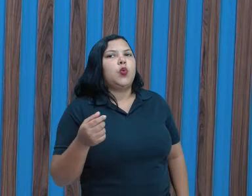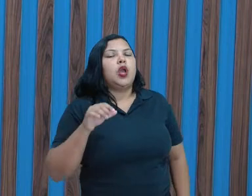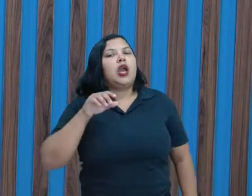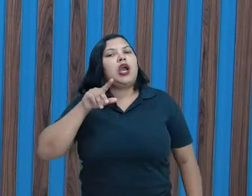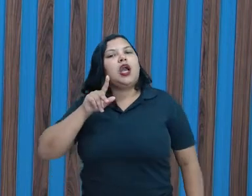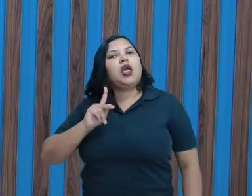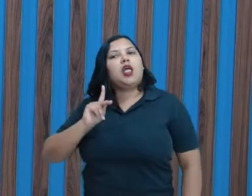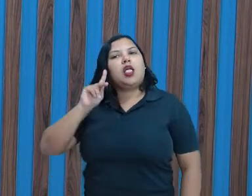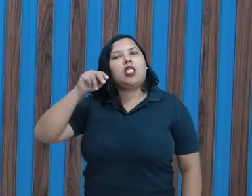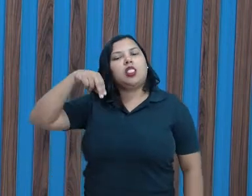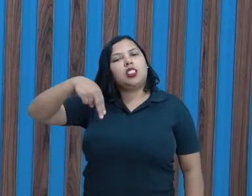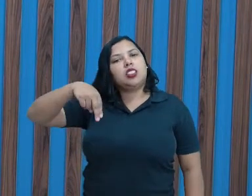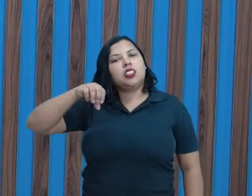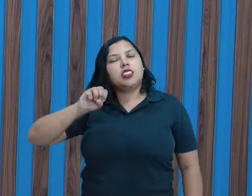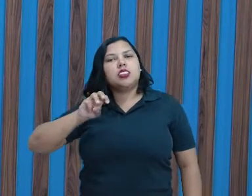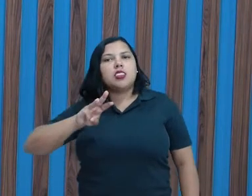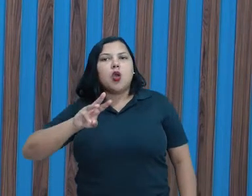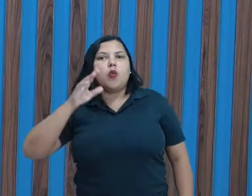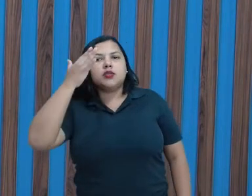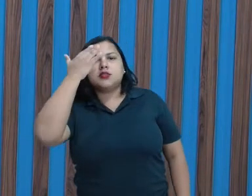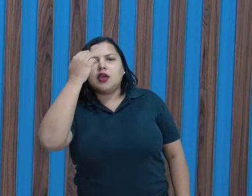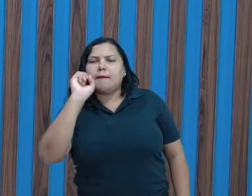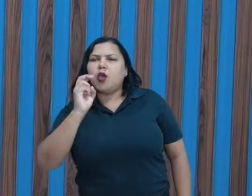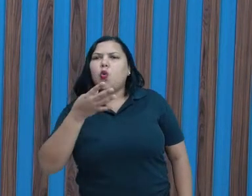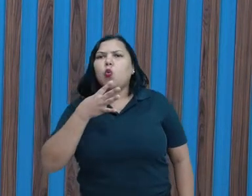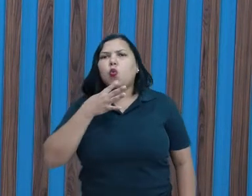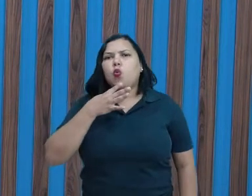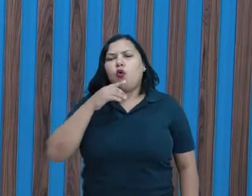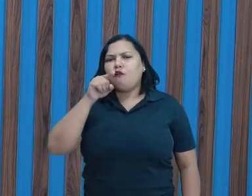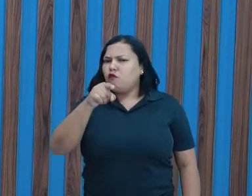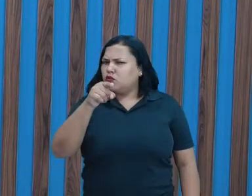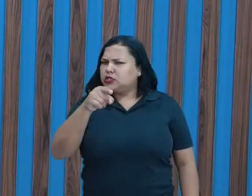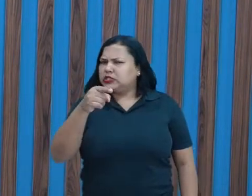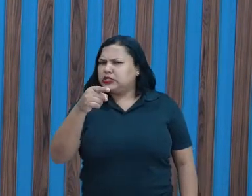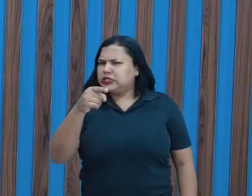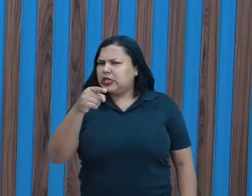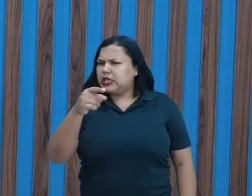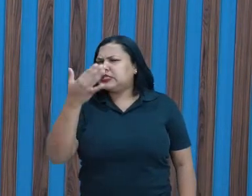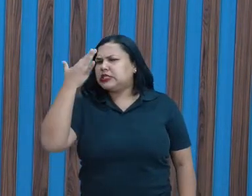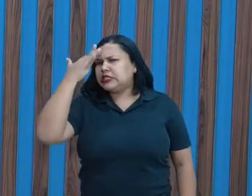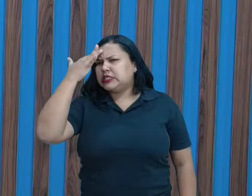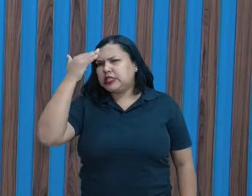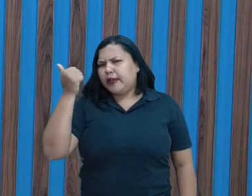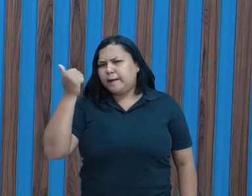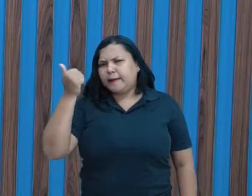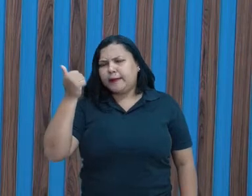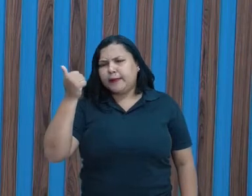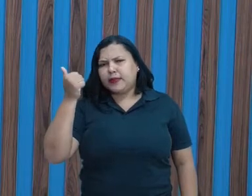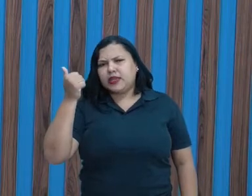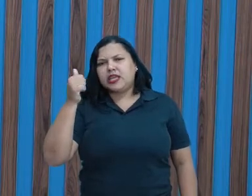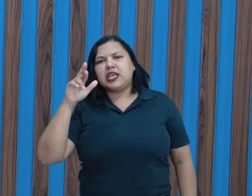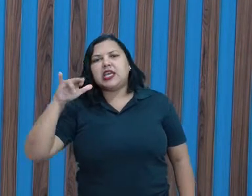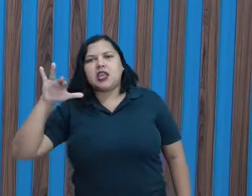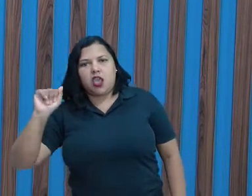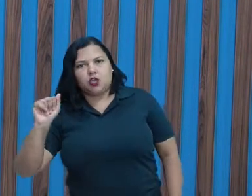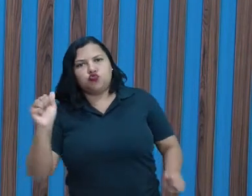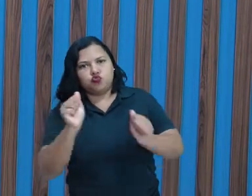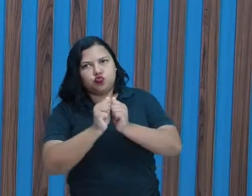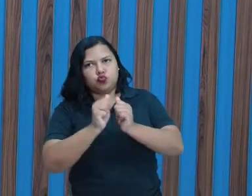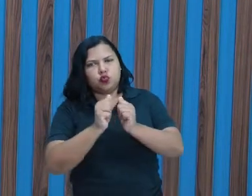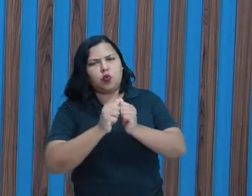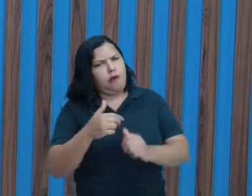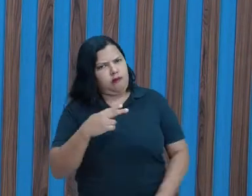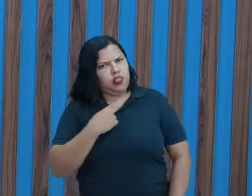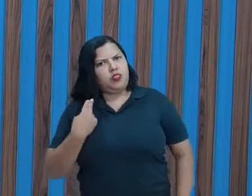know, saber, conhecer. Então, você saberia, saber com uria, né? Você saberia meu